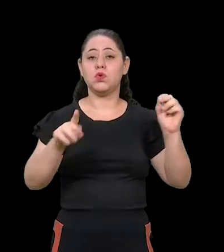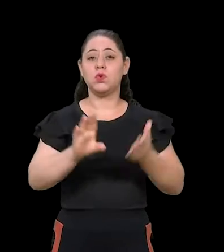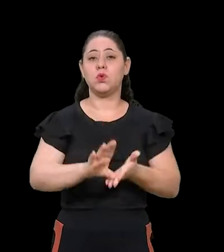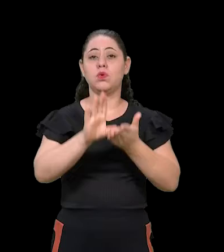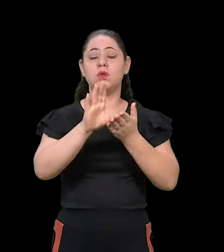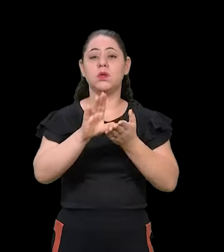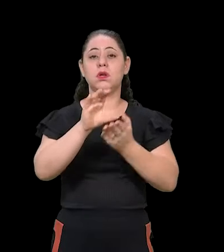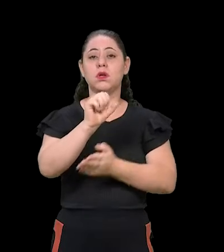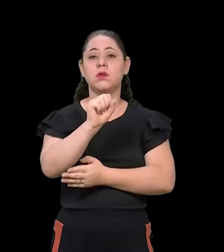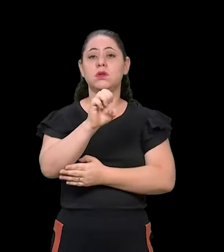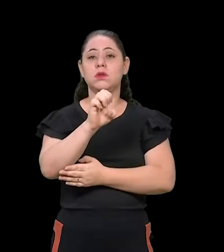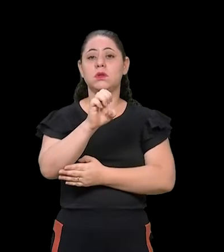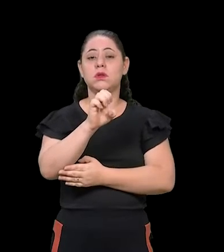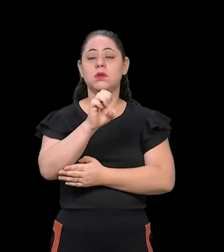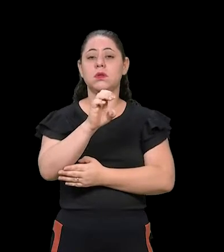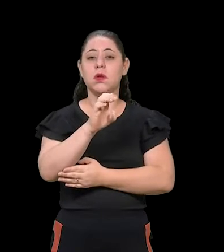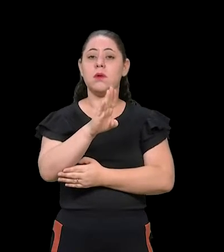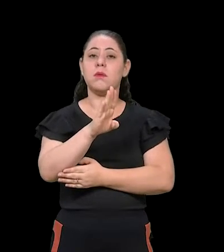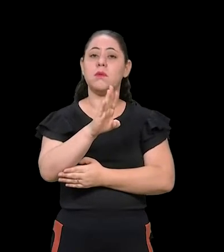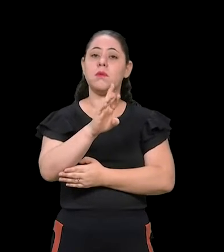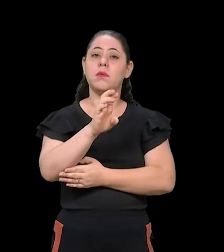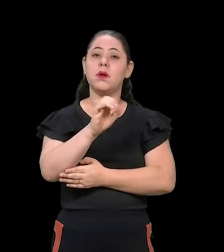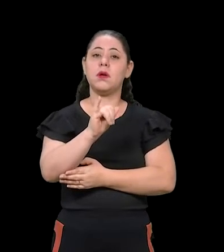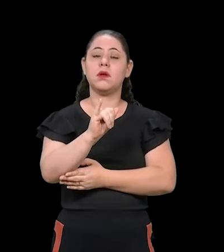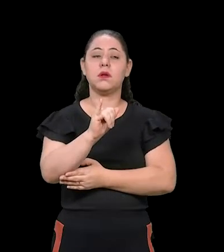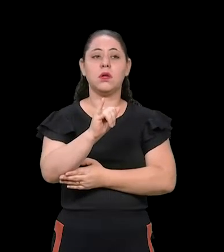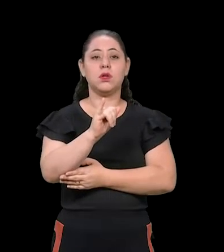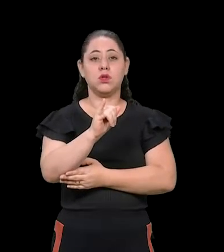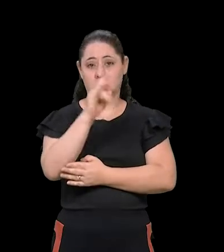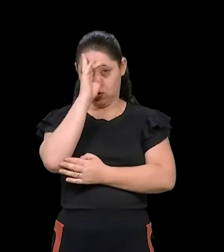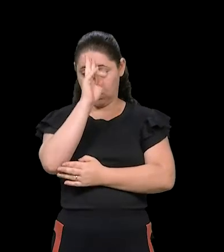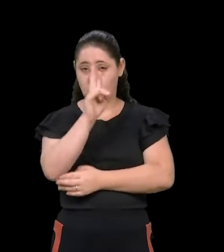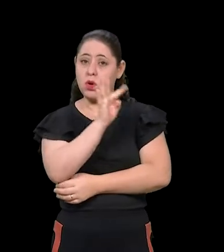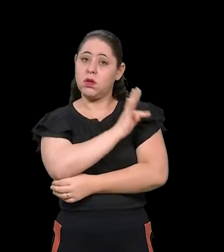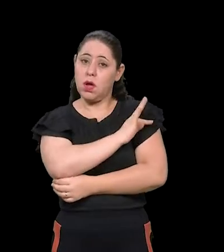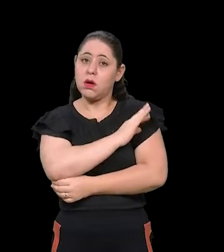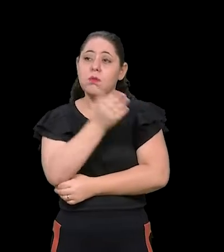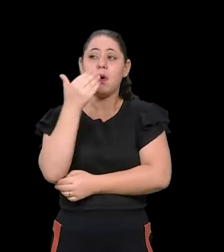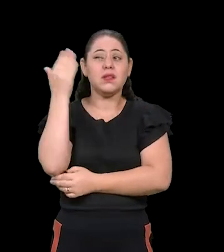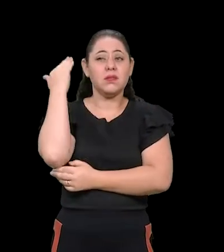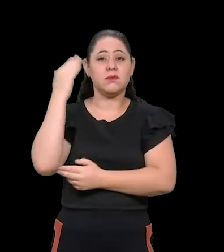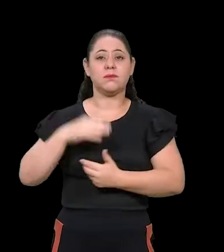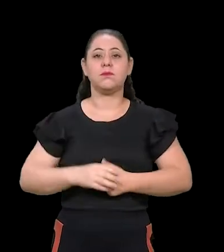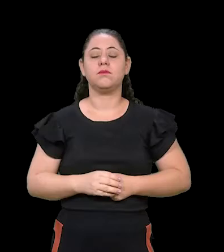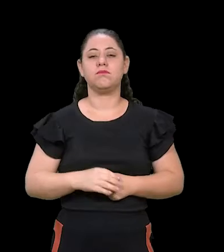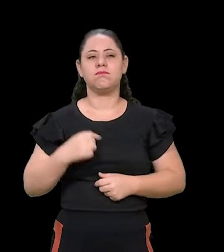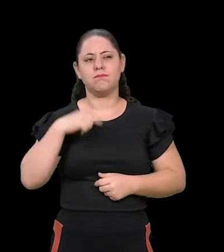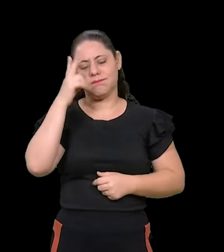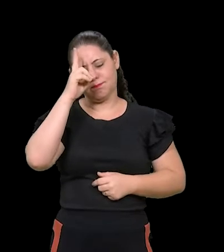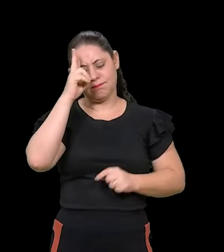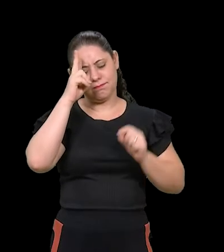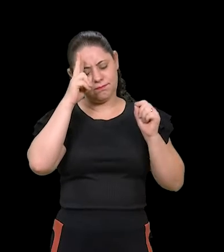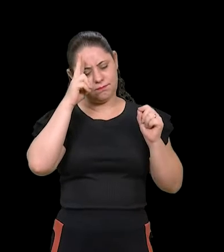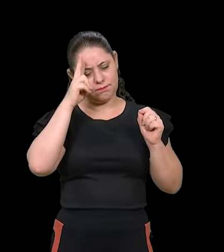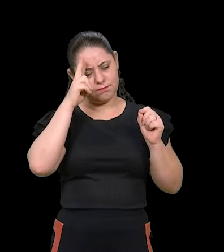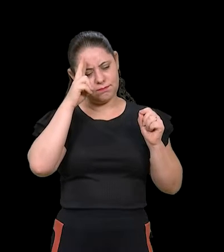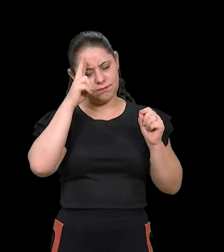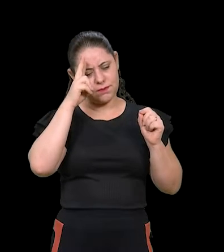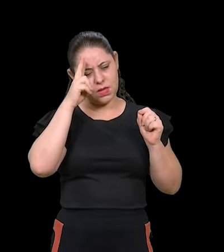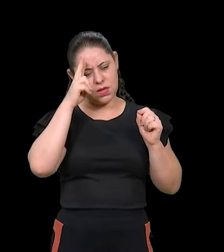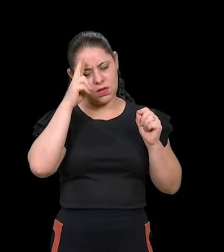virou presidente do Conselho do Sebrae e me levou para diretor técnico naquela época para o Sebrae. Eu lembro